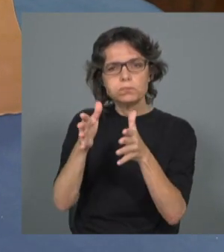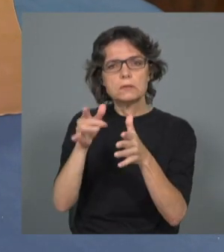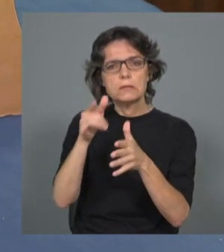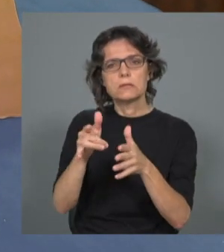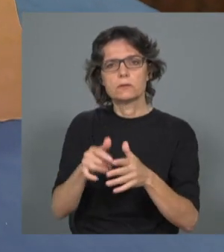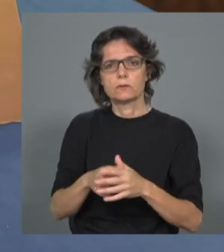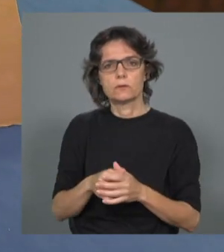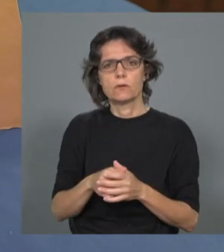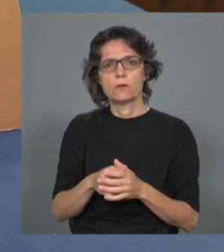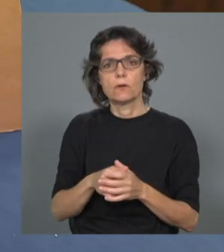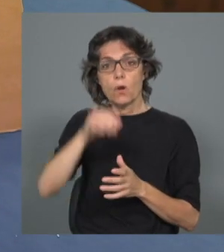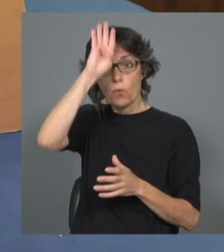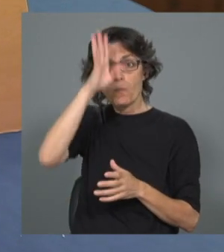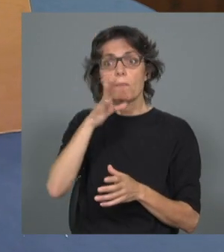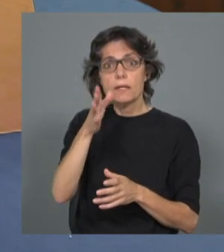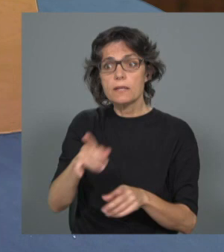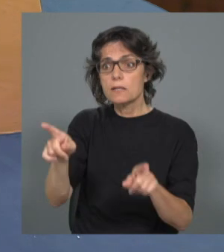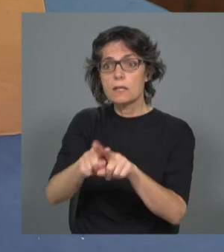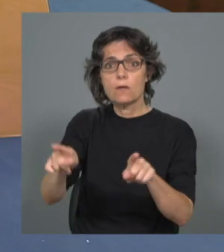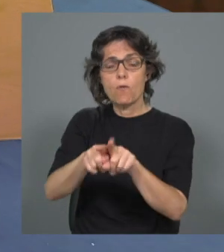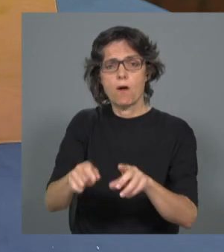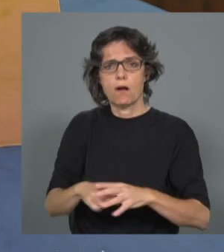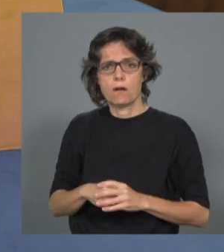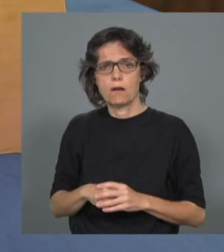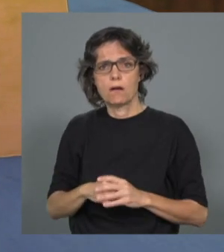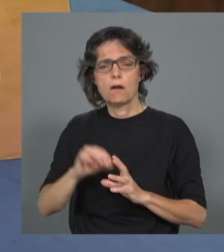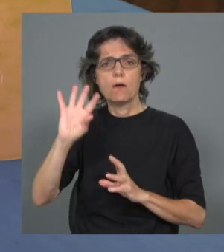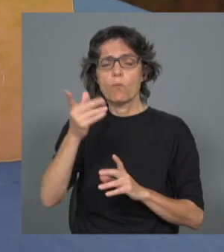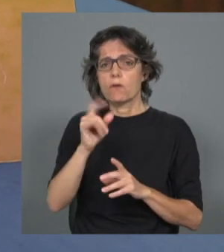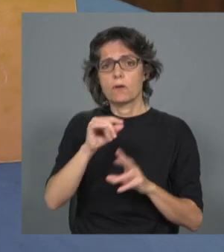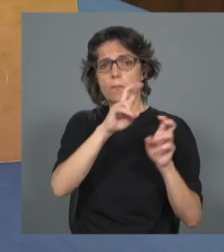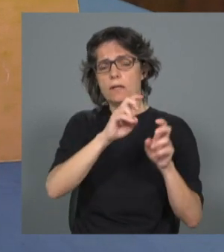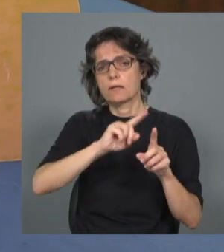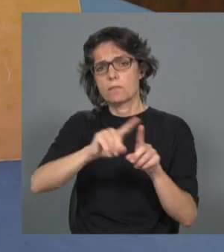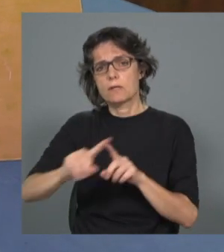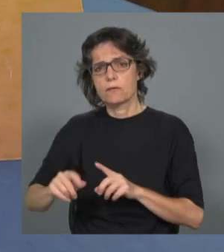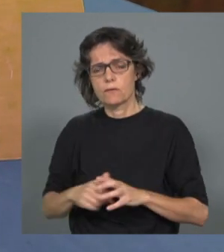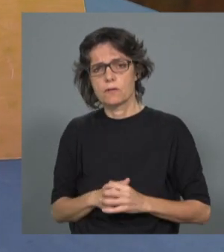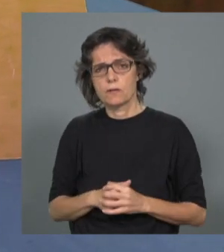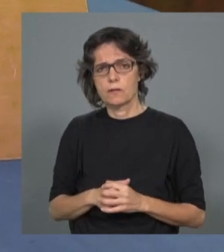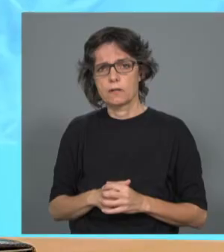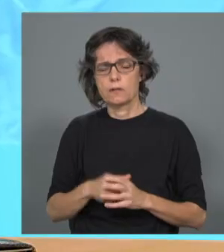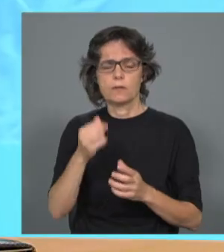não fala explicitamente das questões ecológicas e ambientais, mesmo quando não está